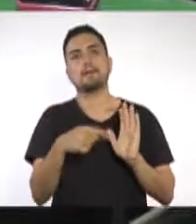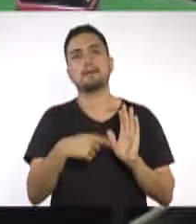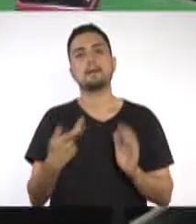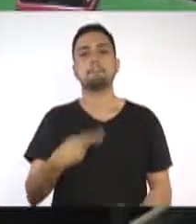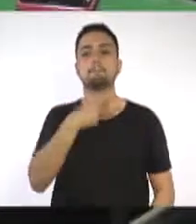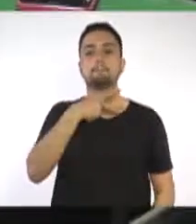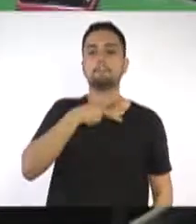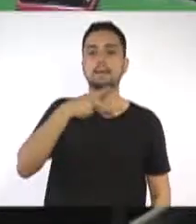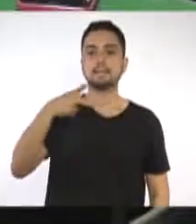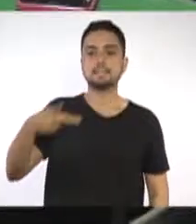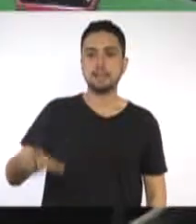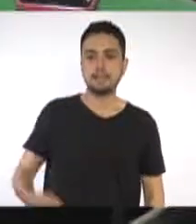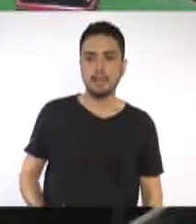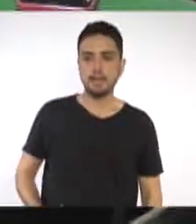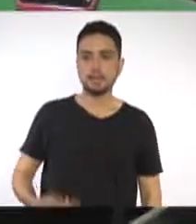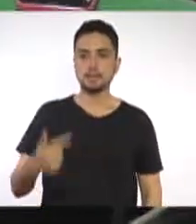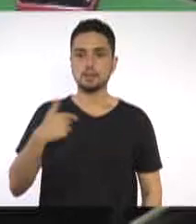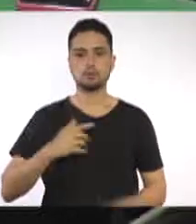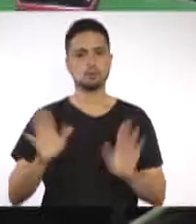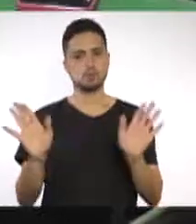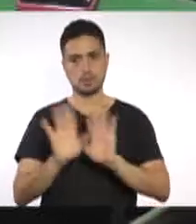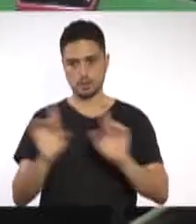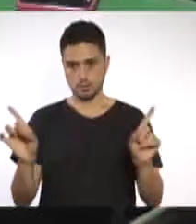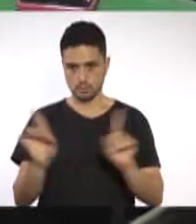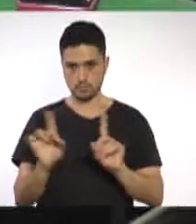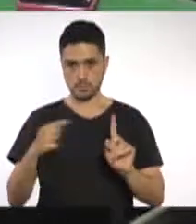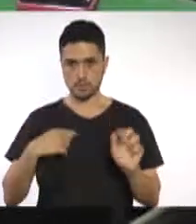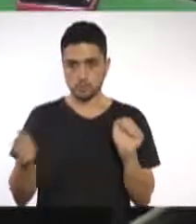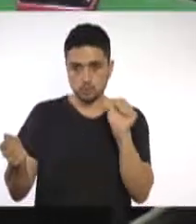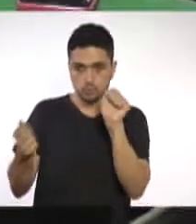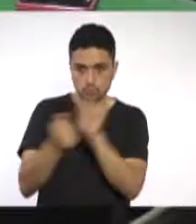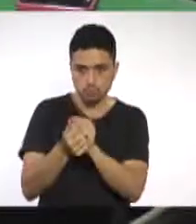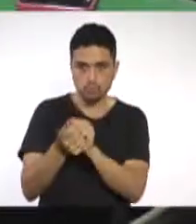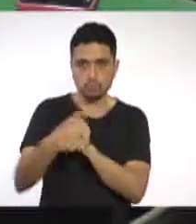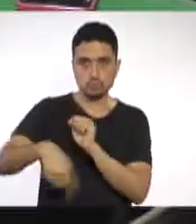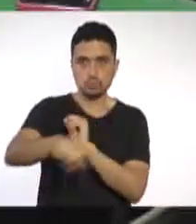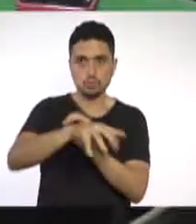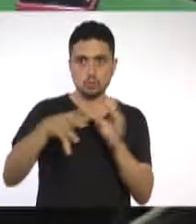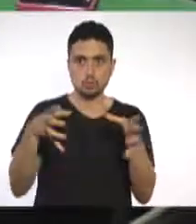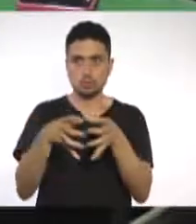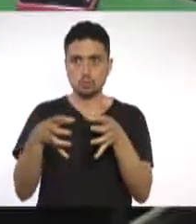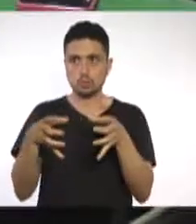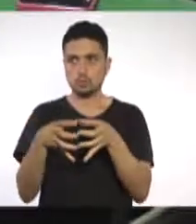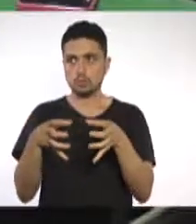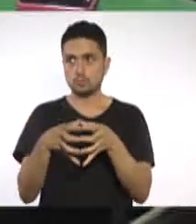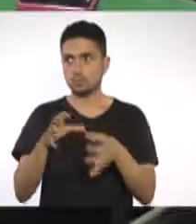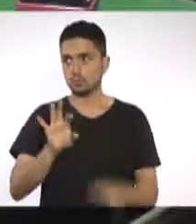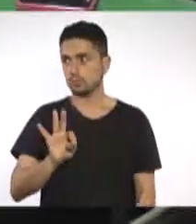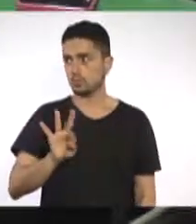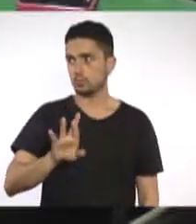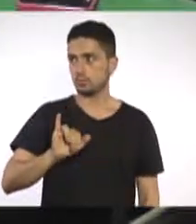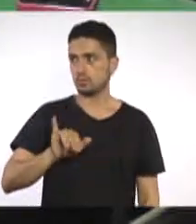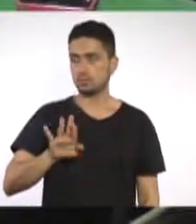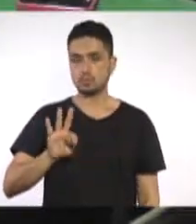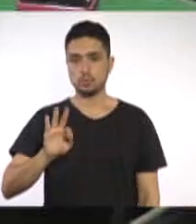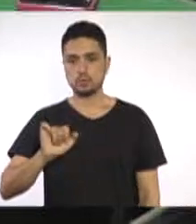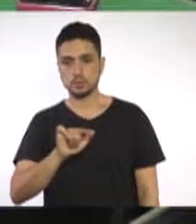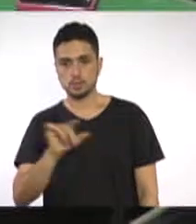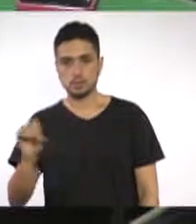de Tributação. Eu estou me reunindo na Comissão de Tributação e cada um vai assumir o seu dever de